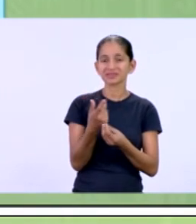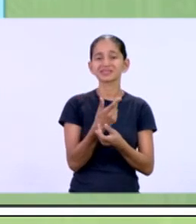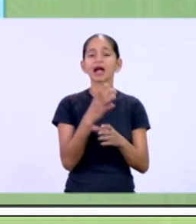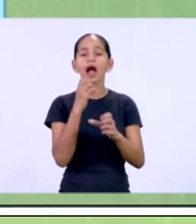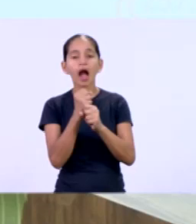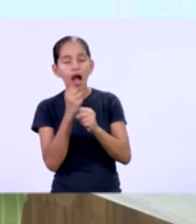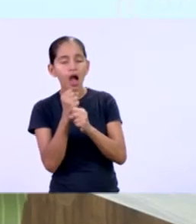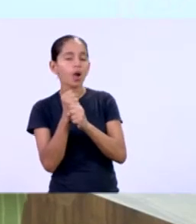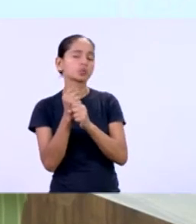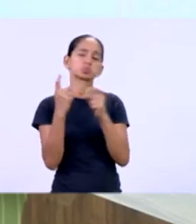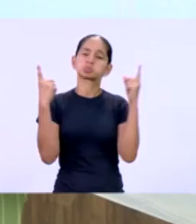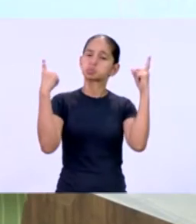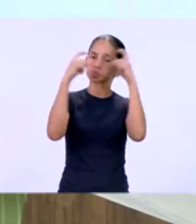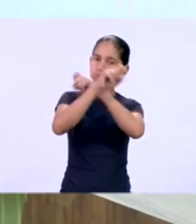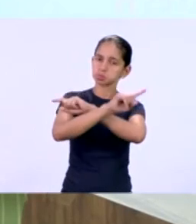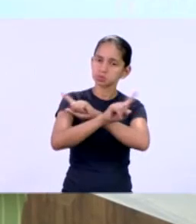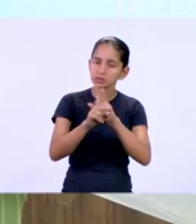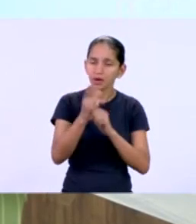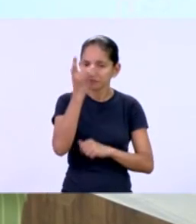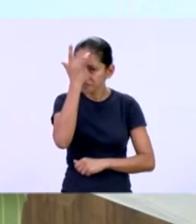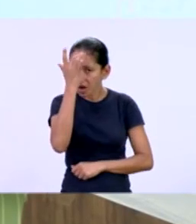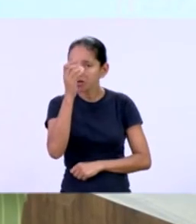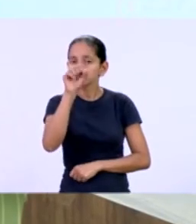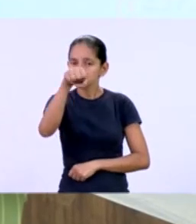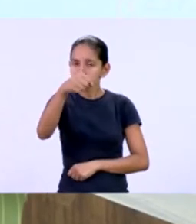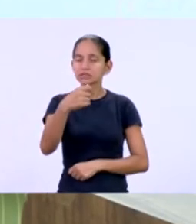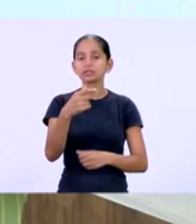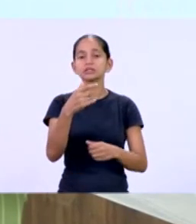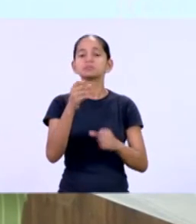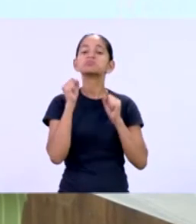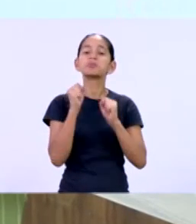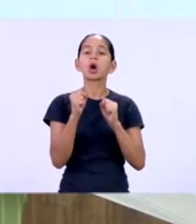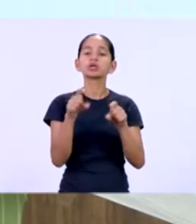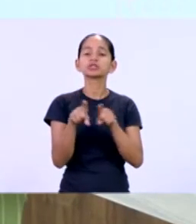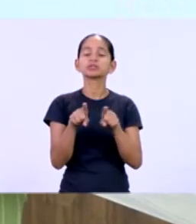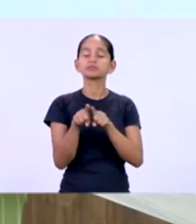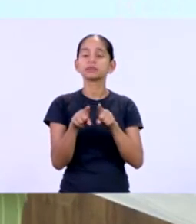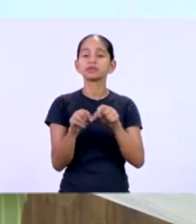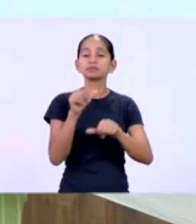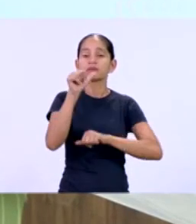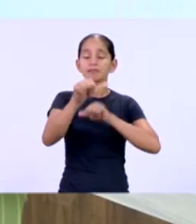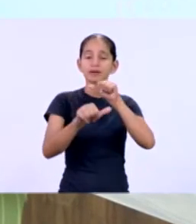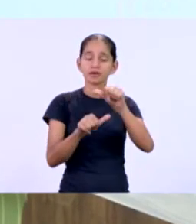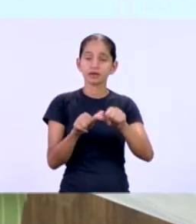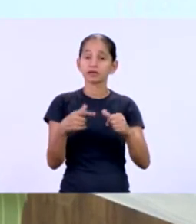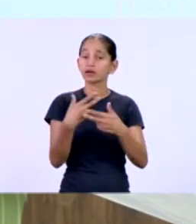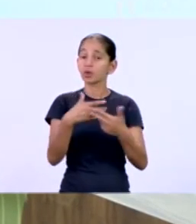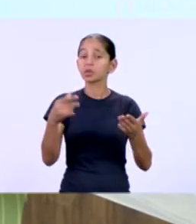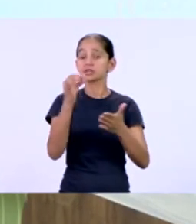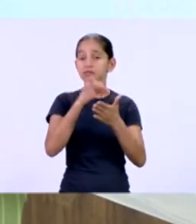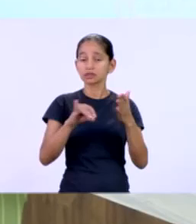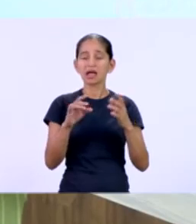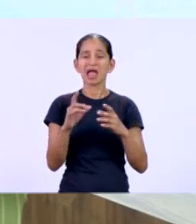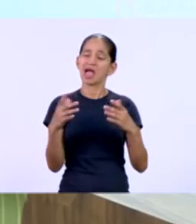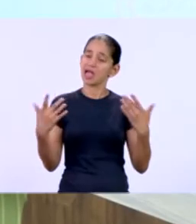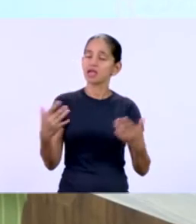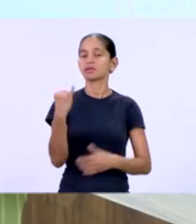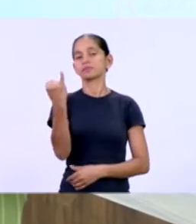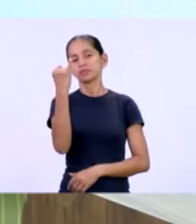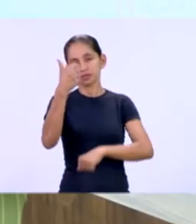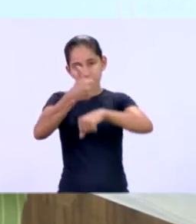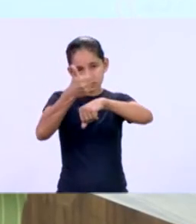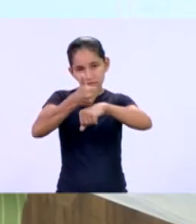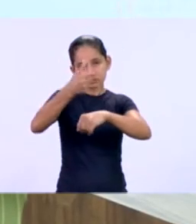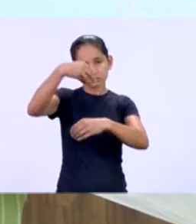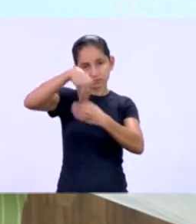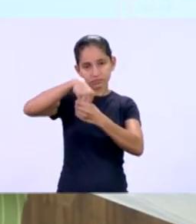cálculos não são difíceis, os cálculos são fáceis, temos algumas opções e principalmente a mudança de comportamento com relação ao tributo. O tributo é muito importante no nosso